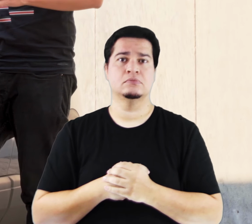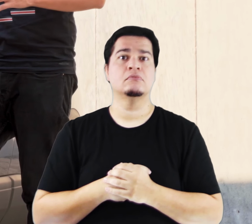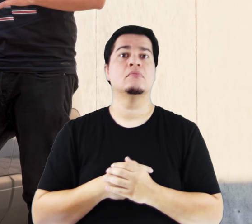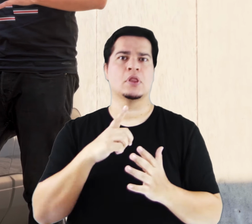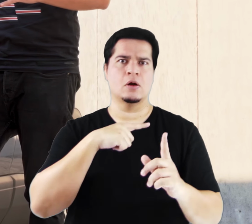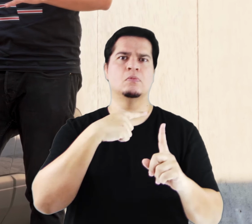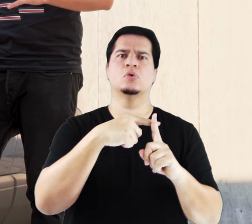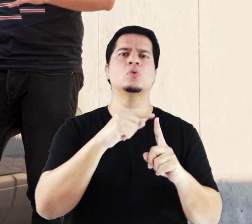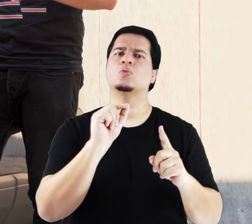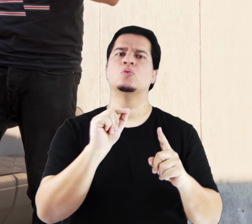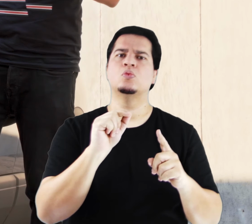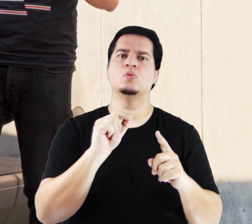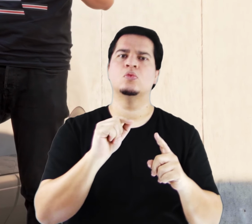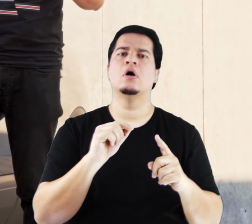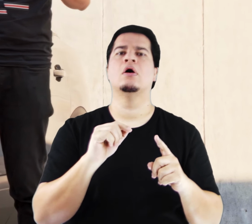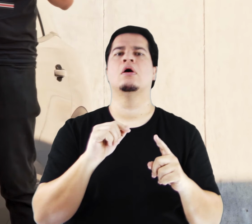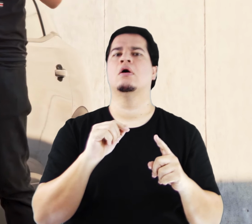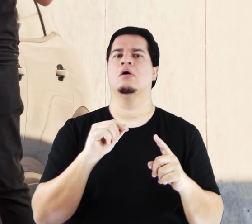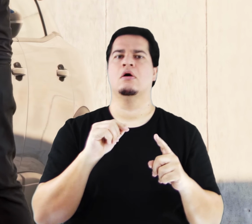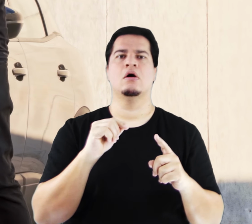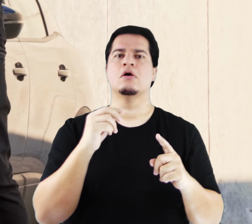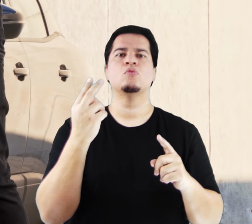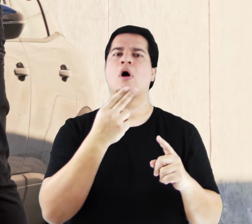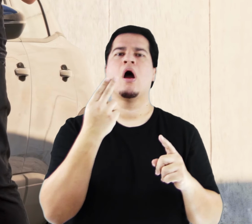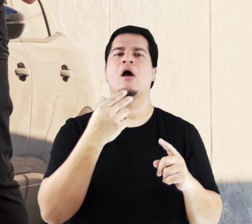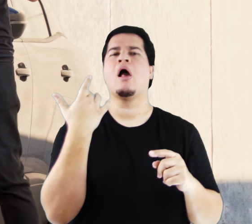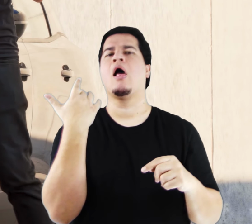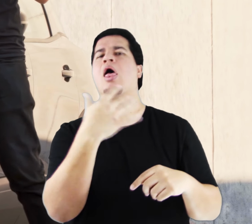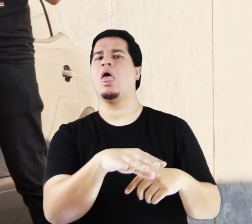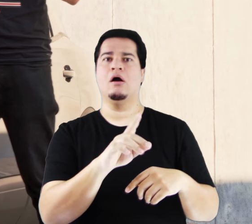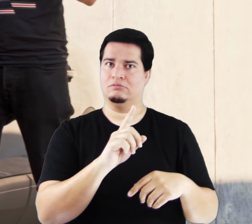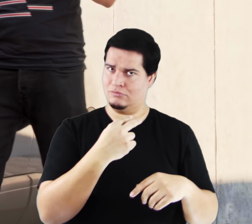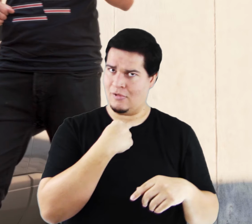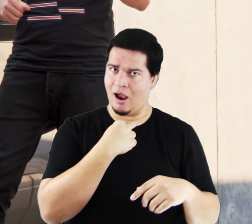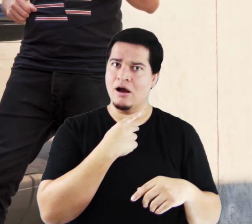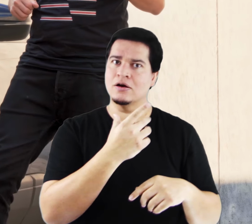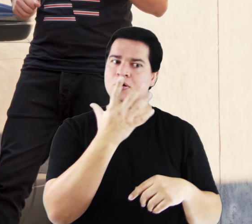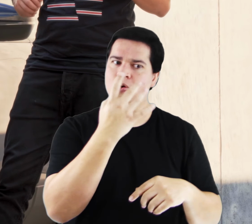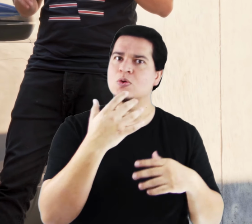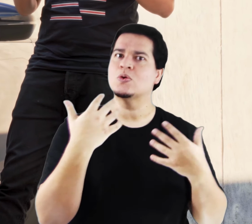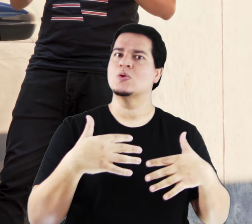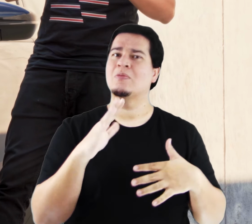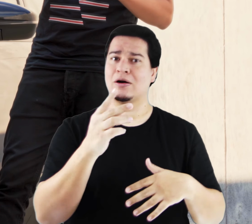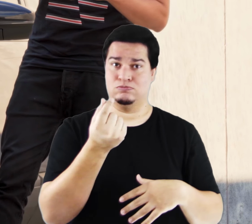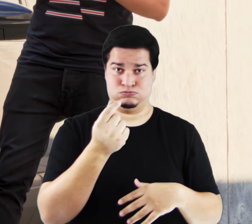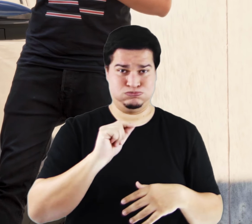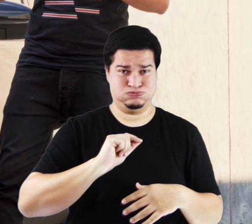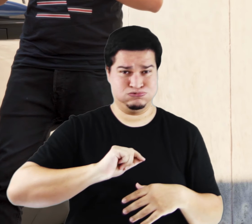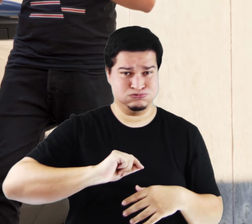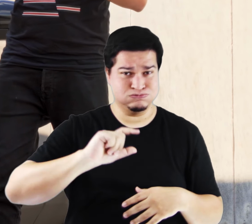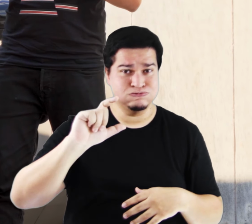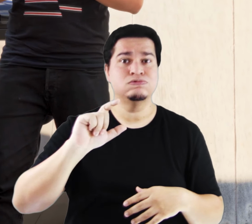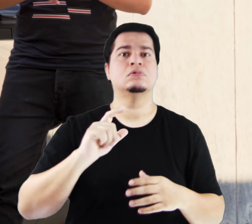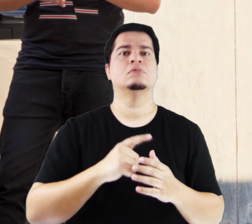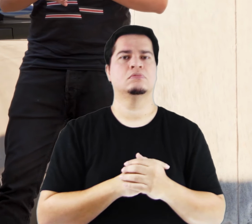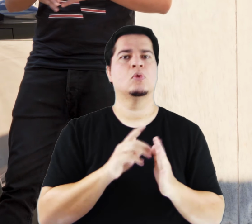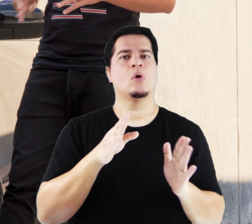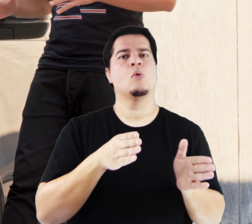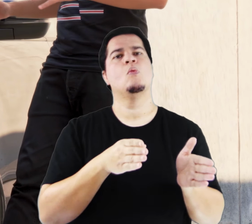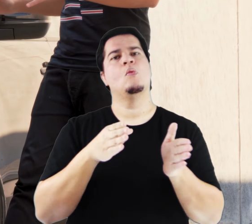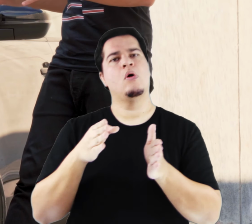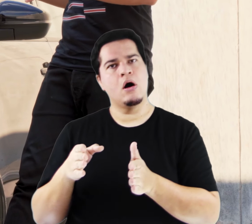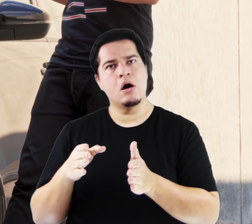tem, mas também o preço que se paga, tanto em relação ao cascalho, em relação ao preço, quanto em relação ao de que ele abre mão